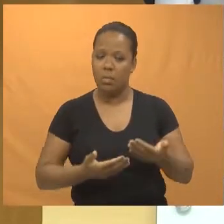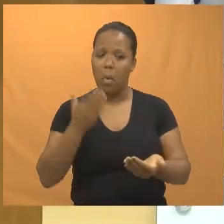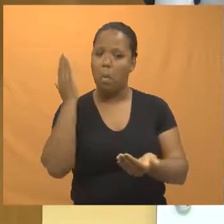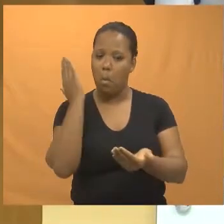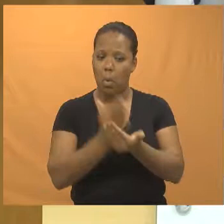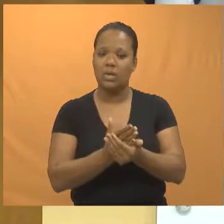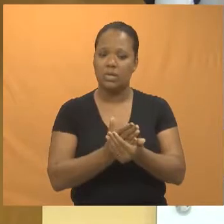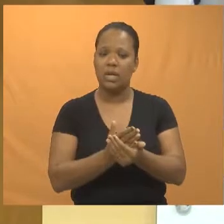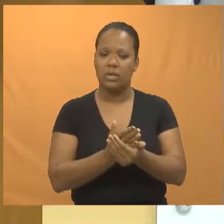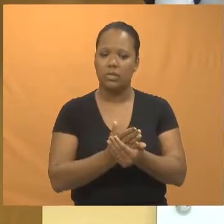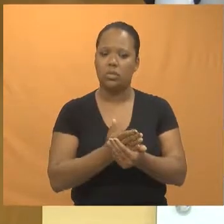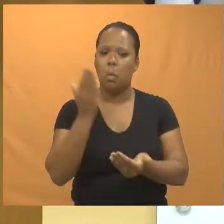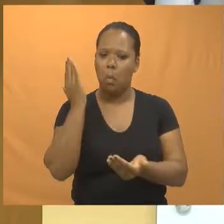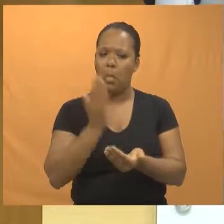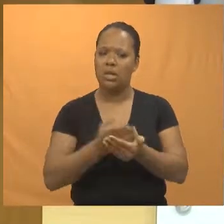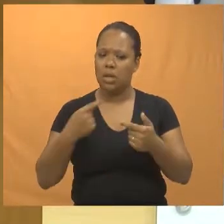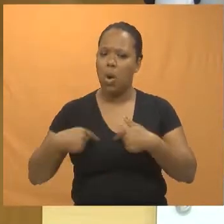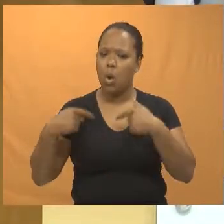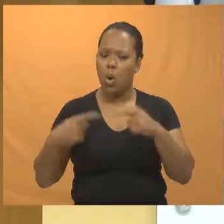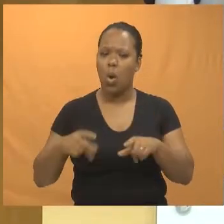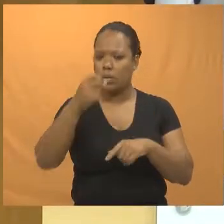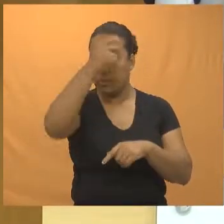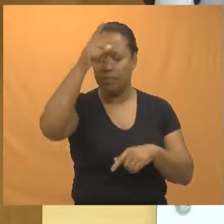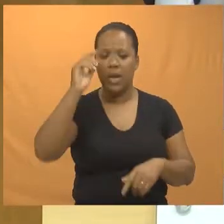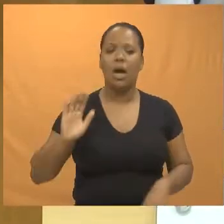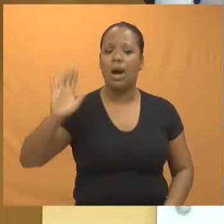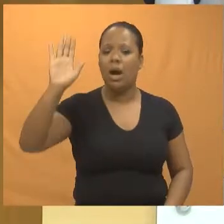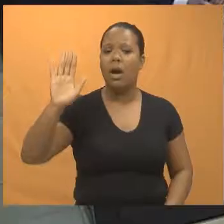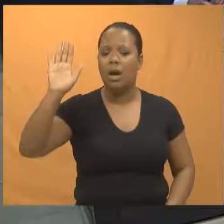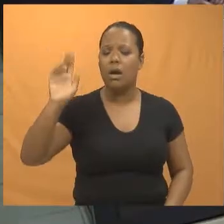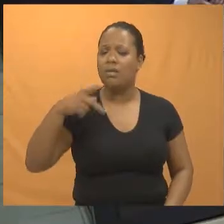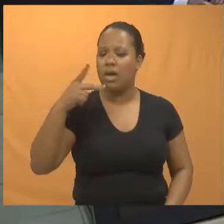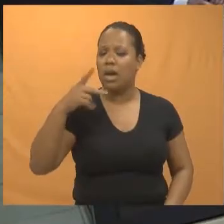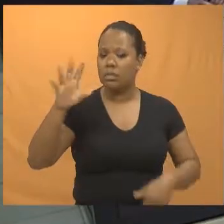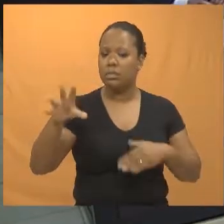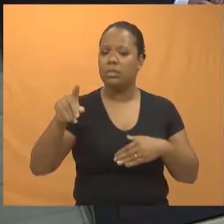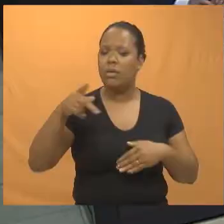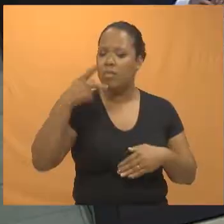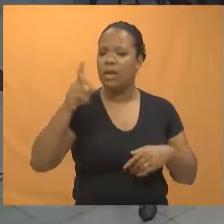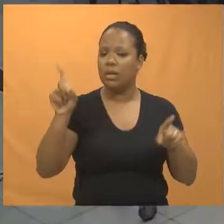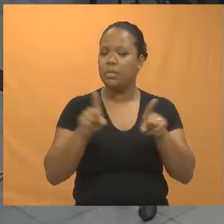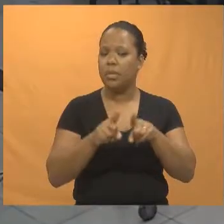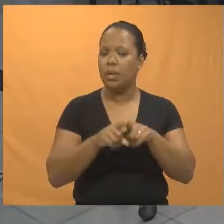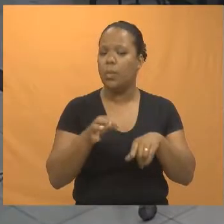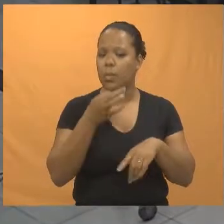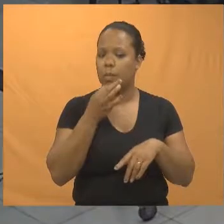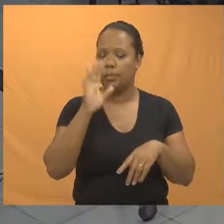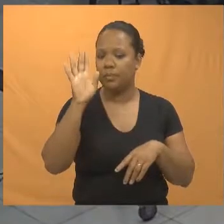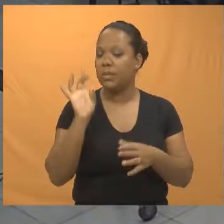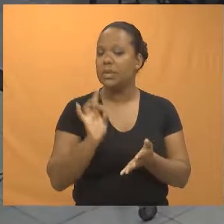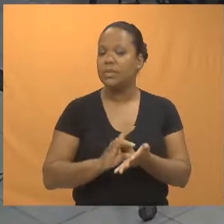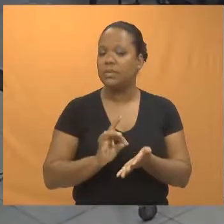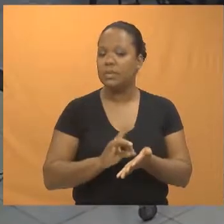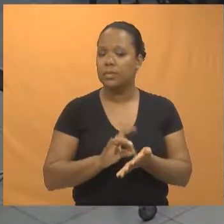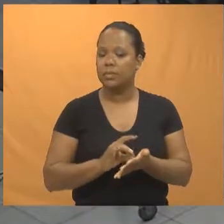isso mesmo, Júlio? Processo pelo Ministério Público. Vereador Jorei, você me permita, só para eu contribuir um pouco? Na